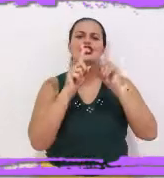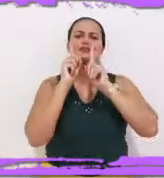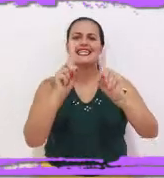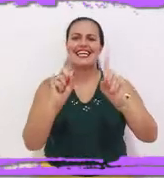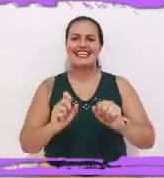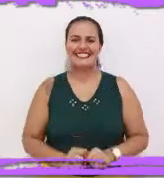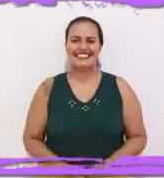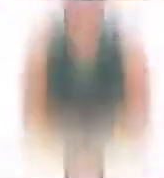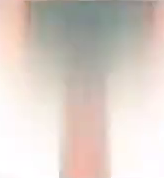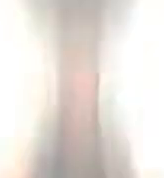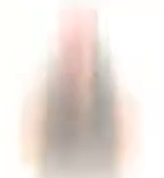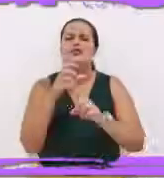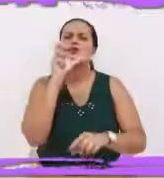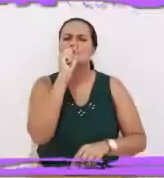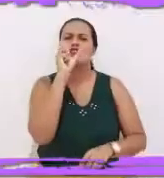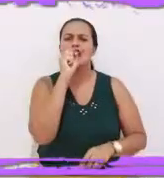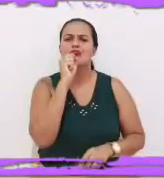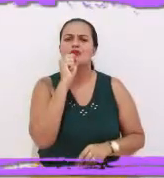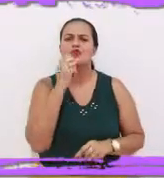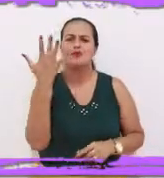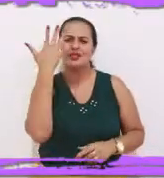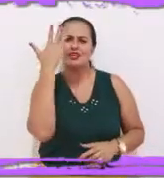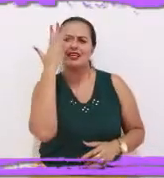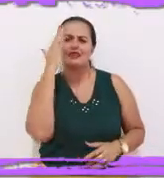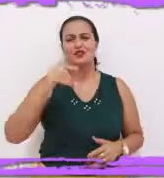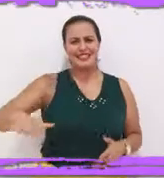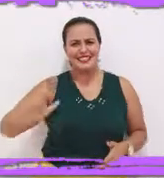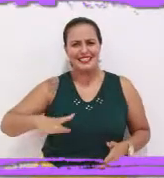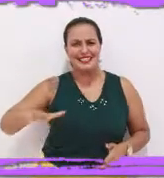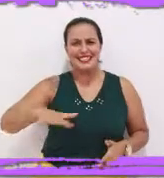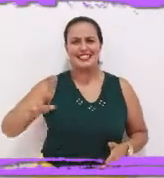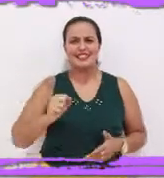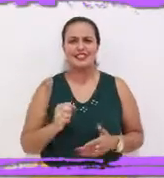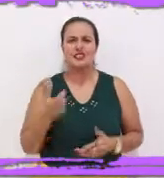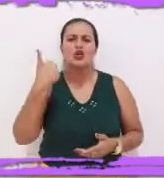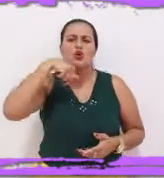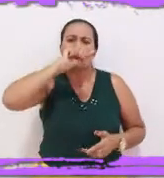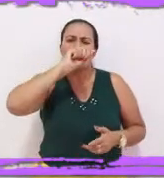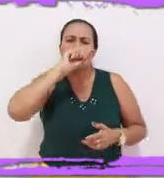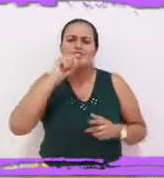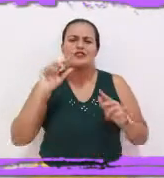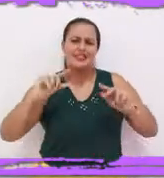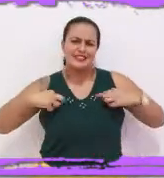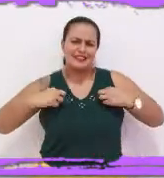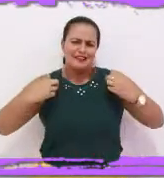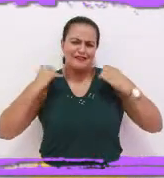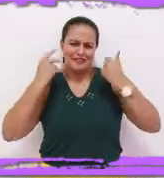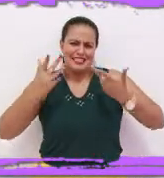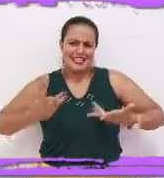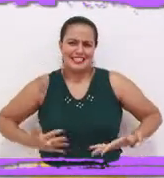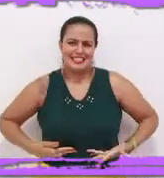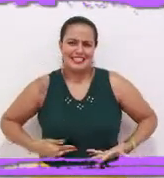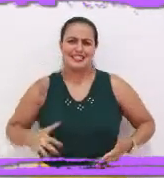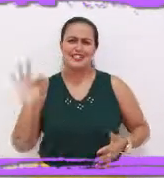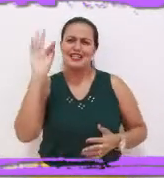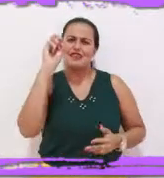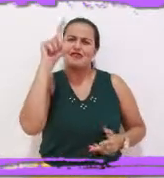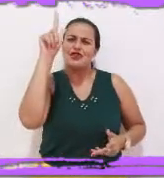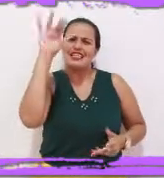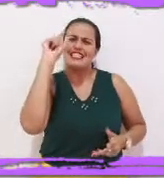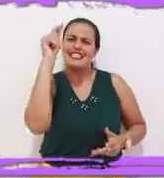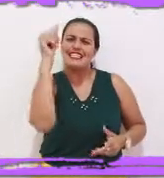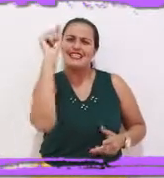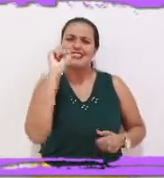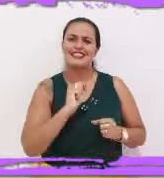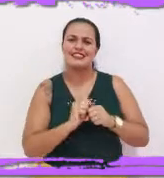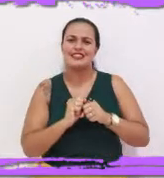e Inocentes de Maricá. E também no sábado começa o Carnaval das Crianças. Então, mamães, separem as fantasias que a folia da